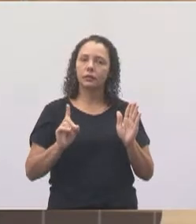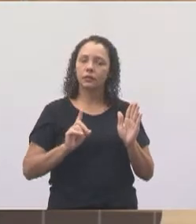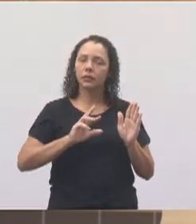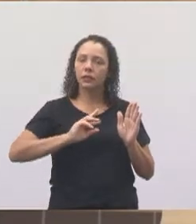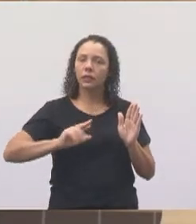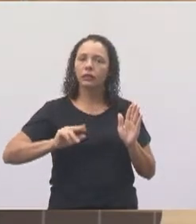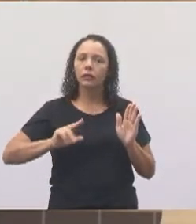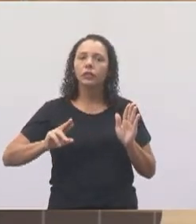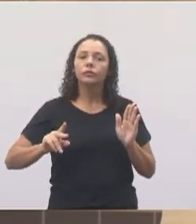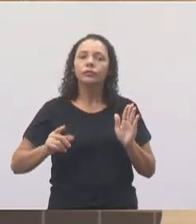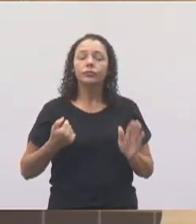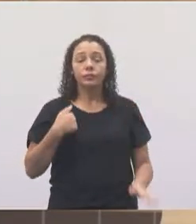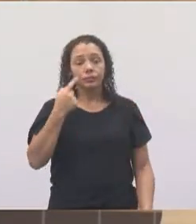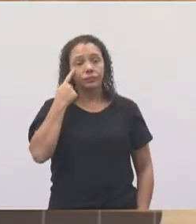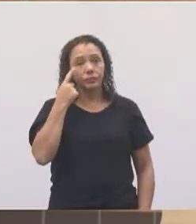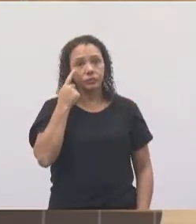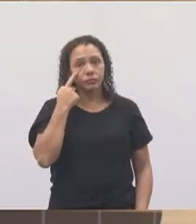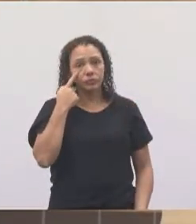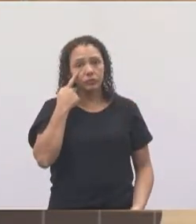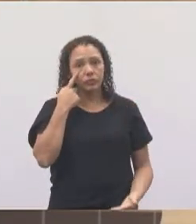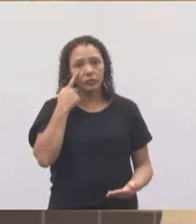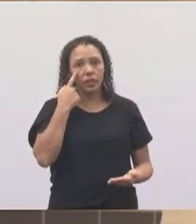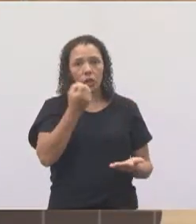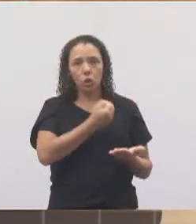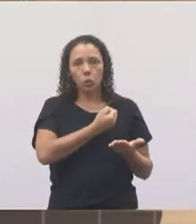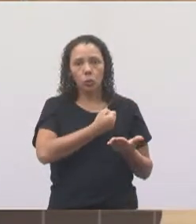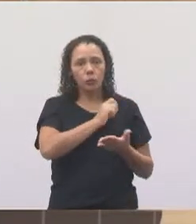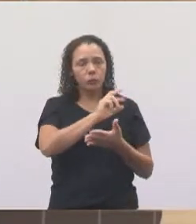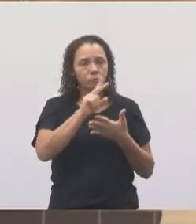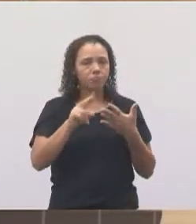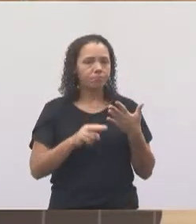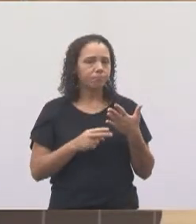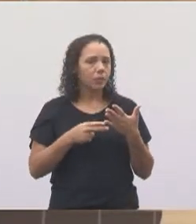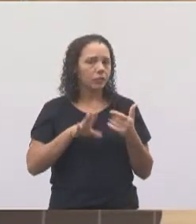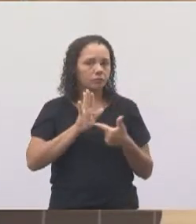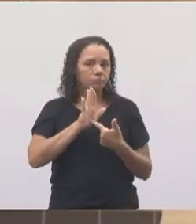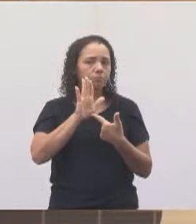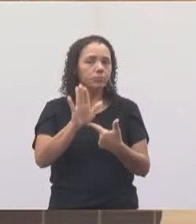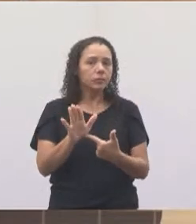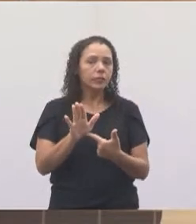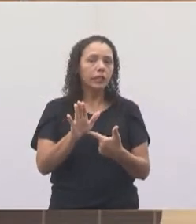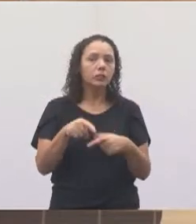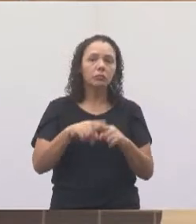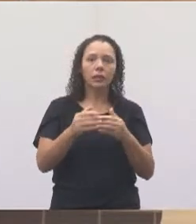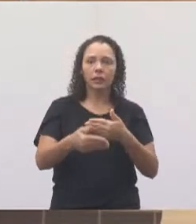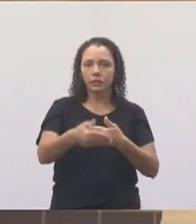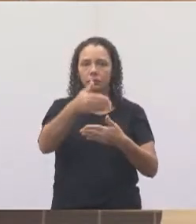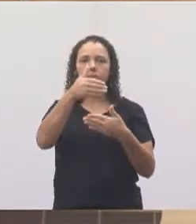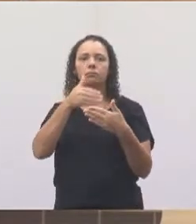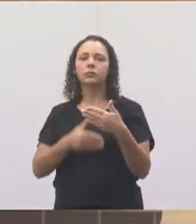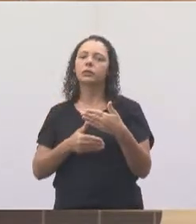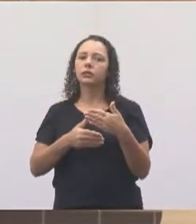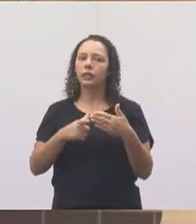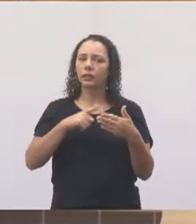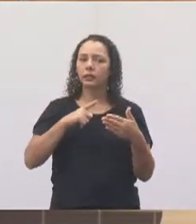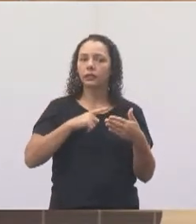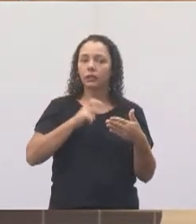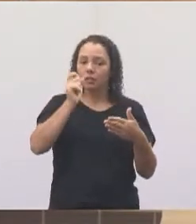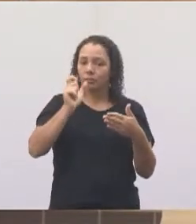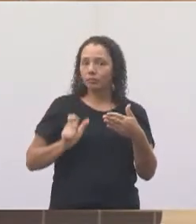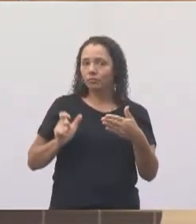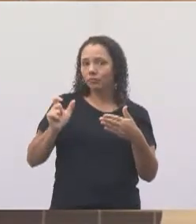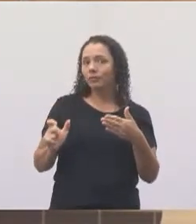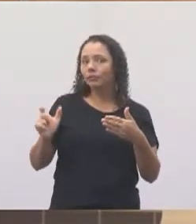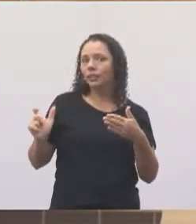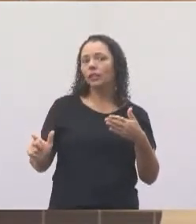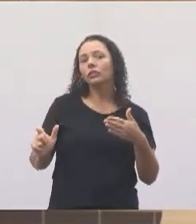é? Eu vi aqui muitos números nessa tribuna, não é? Mas por trás dos números estão as pessoas,